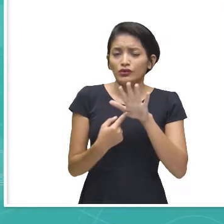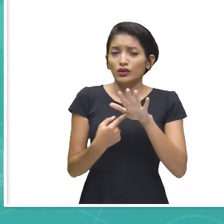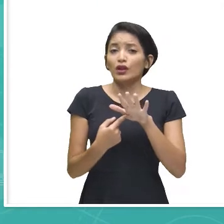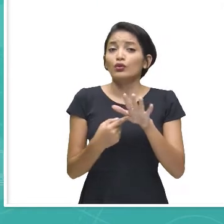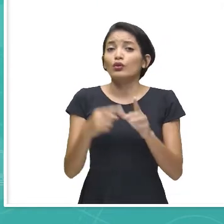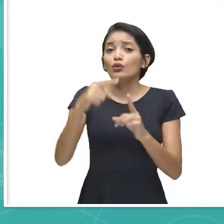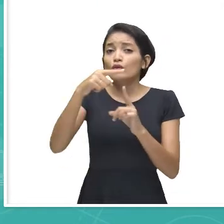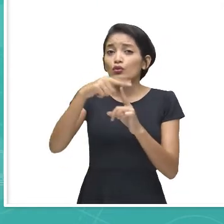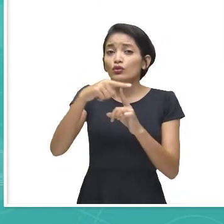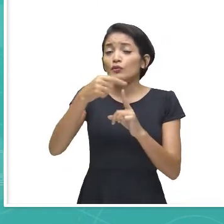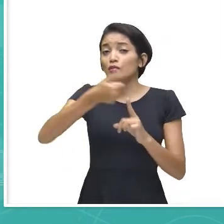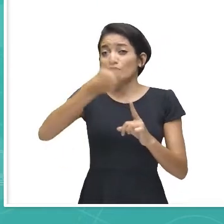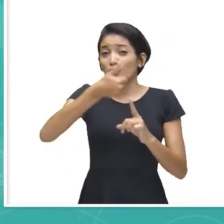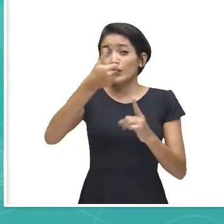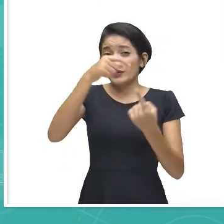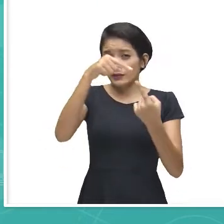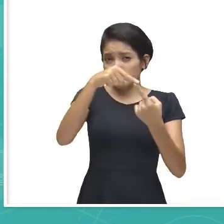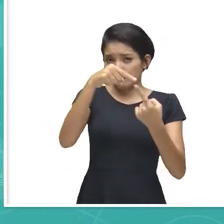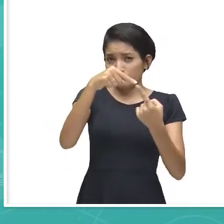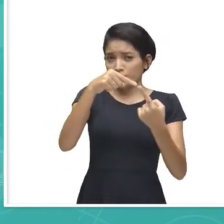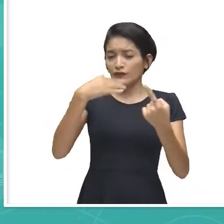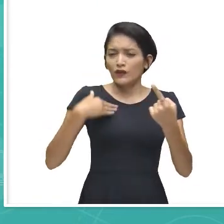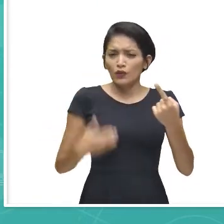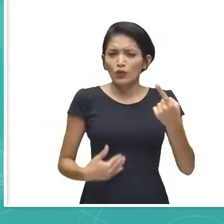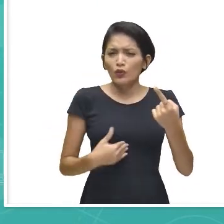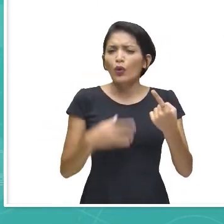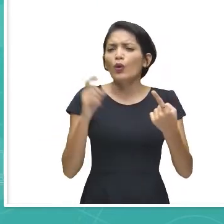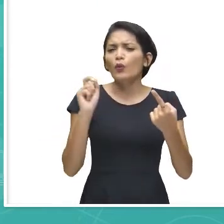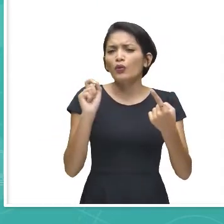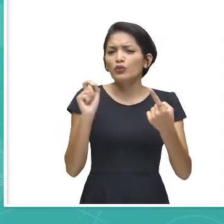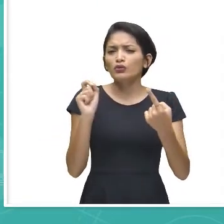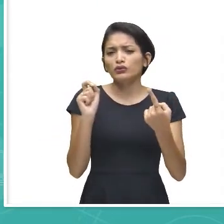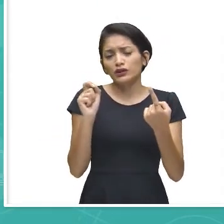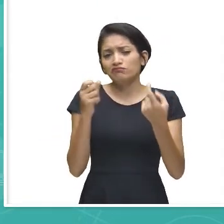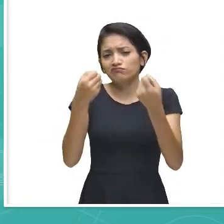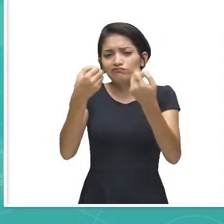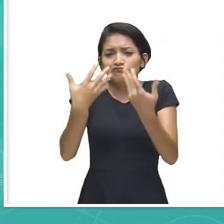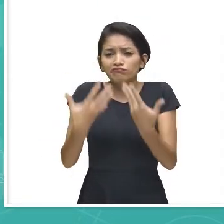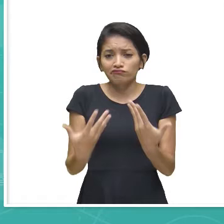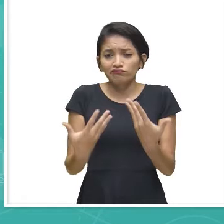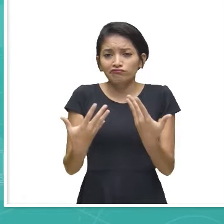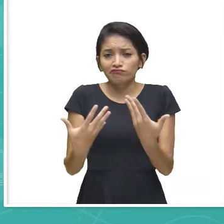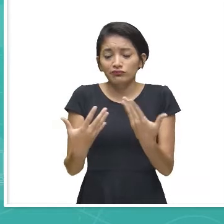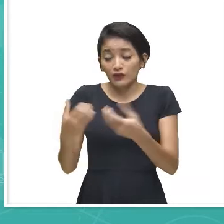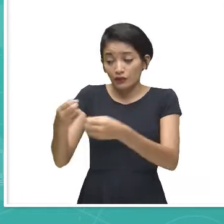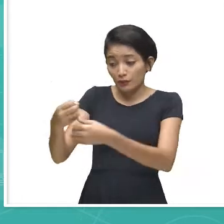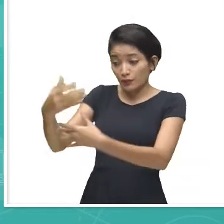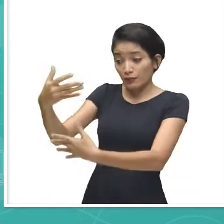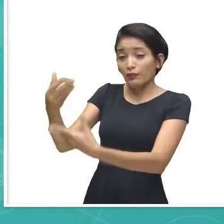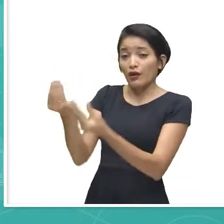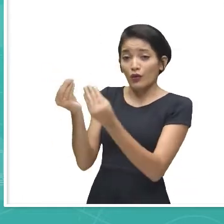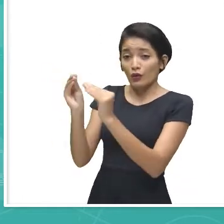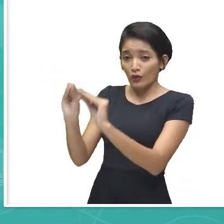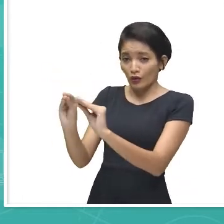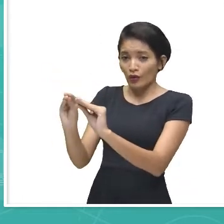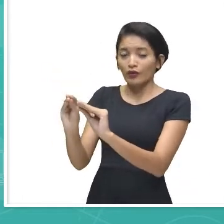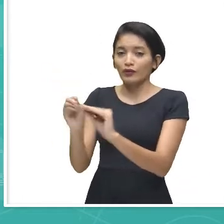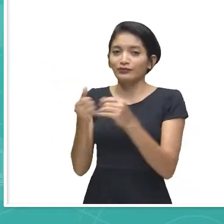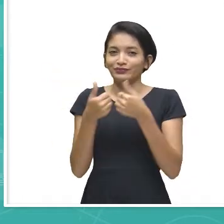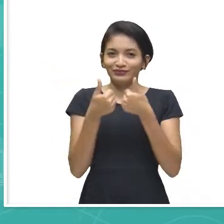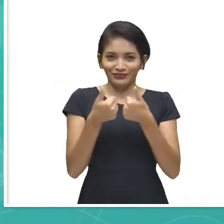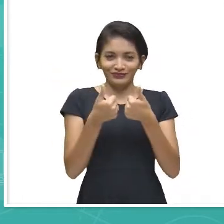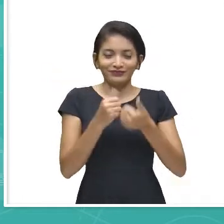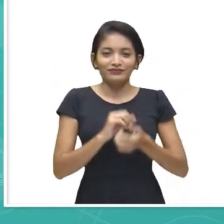tipo, neste biotipo físico? O que vocês têm a dizer para mim? Por favor, coloquem aí no chat. Vamos